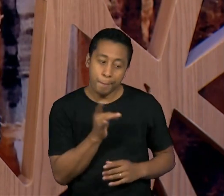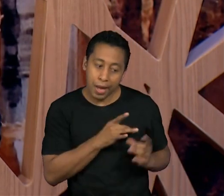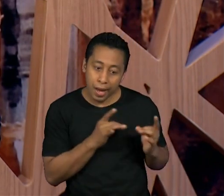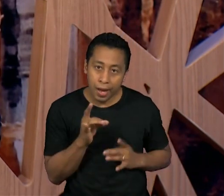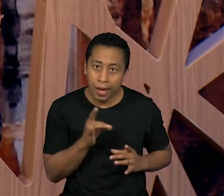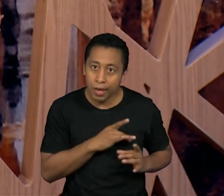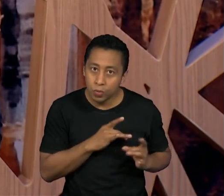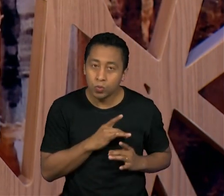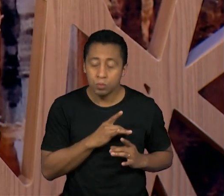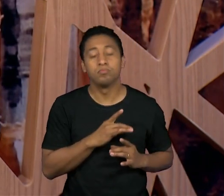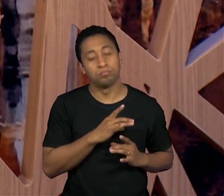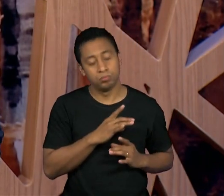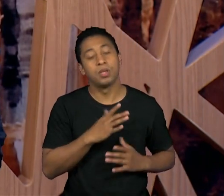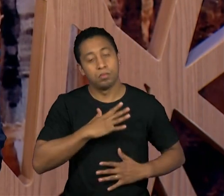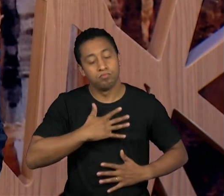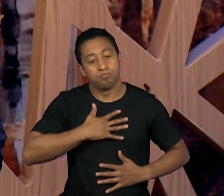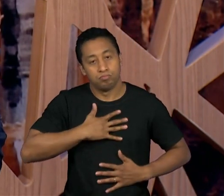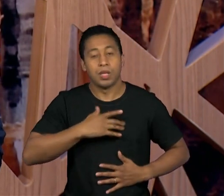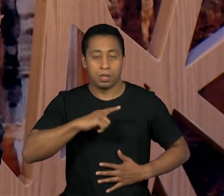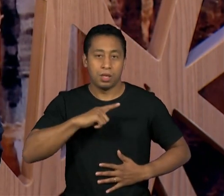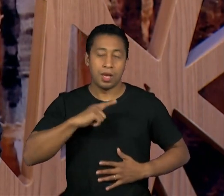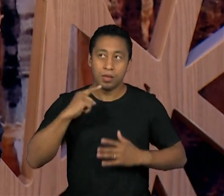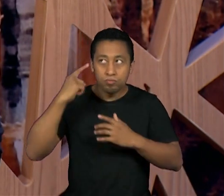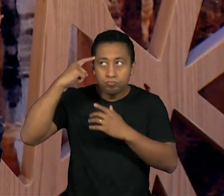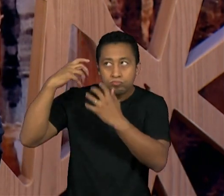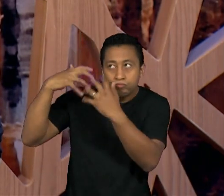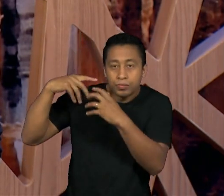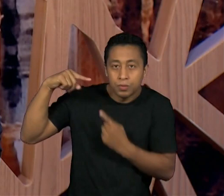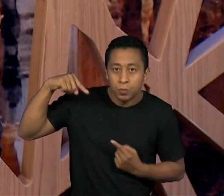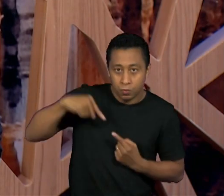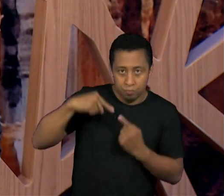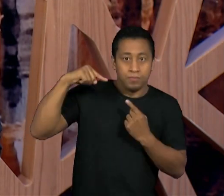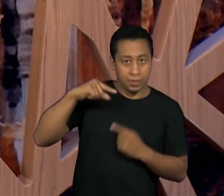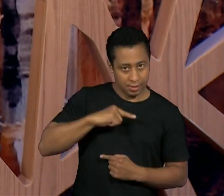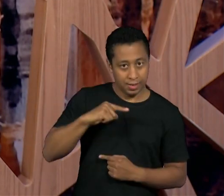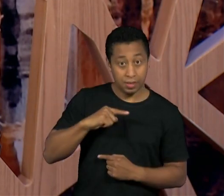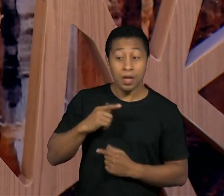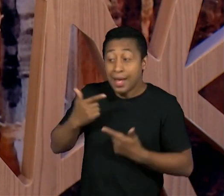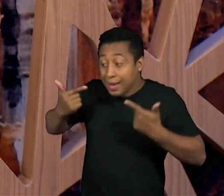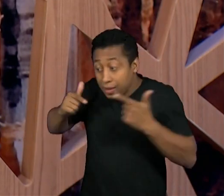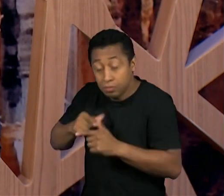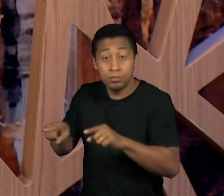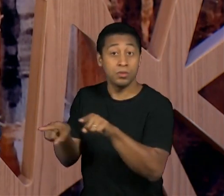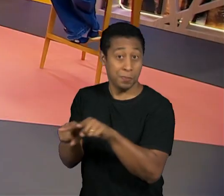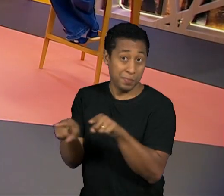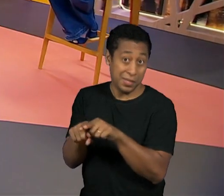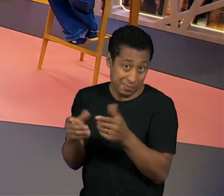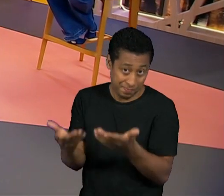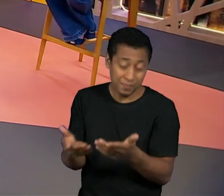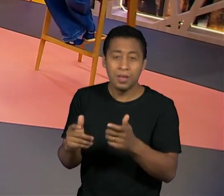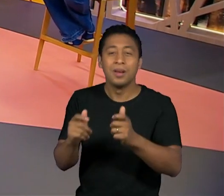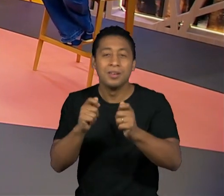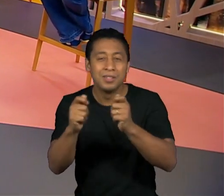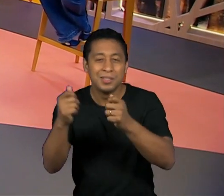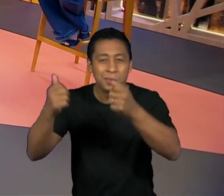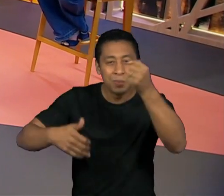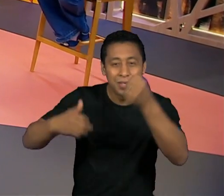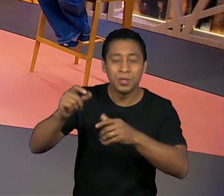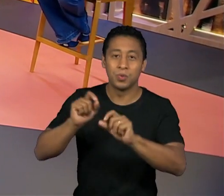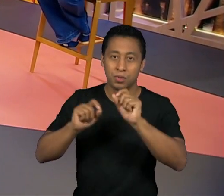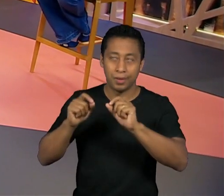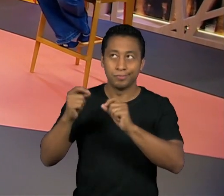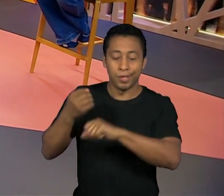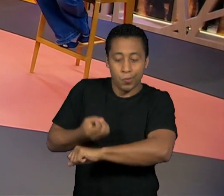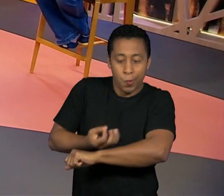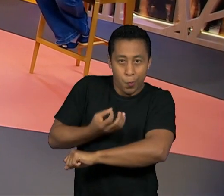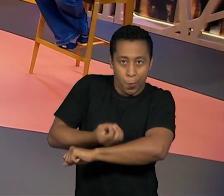de alguns neurotransmissores, o riso também. Então, a gente pode até pensar que na direção da reportagem, a dopamina, a serotonina,